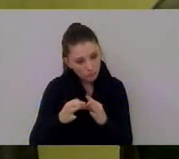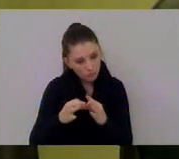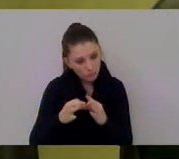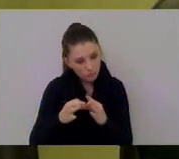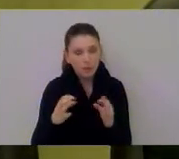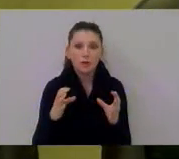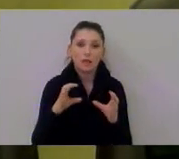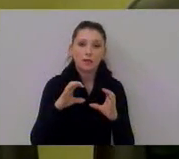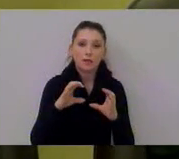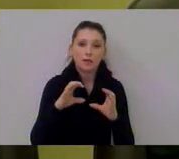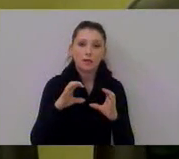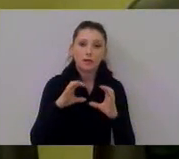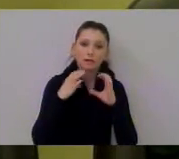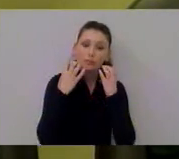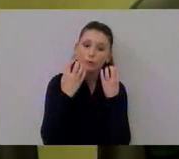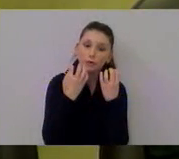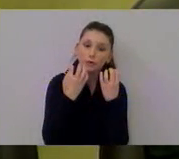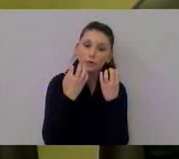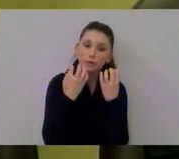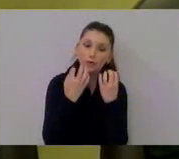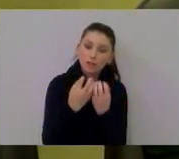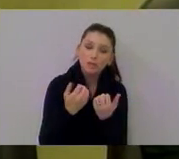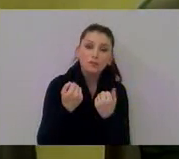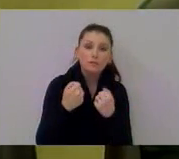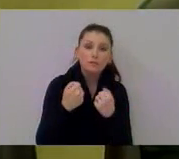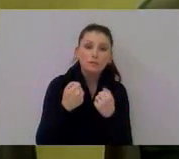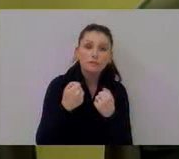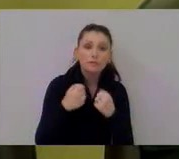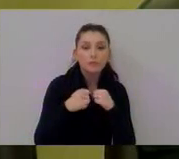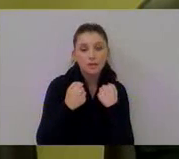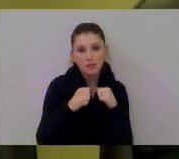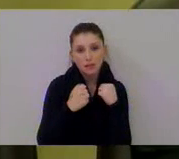merece estar morando perto